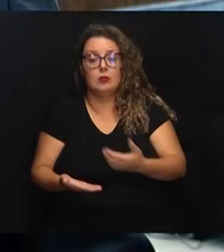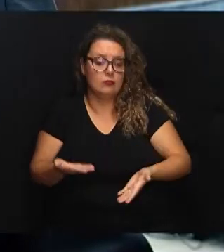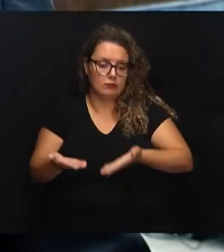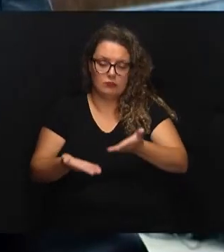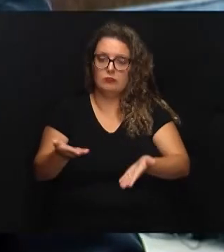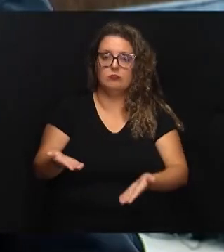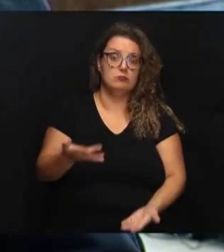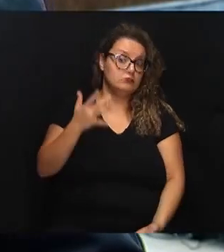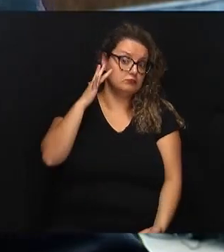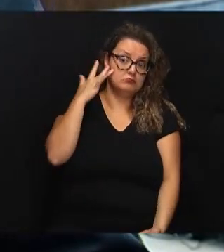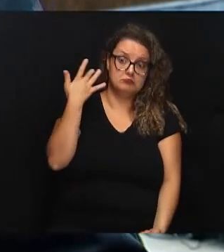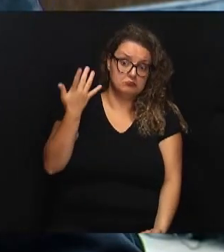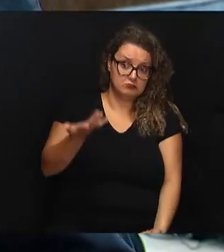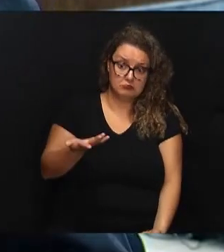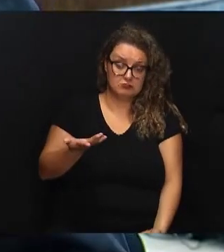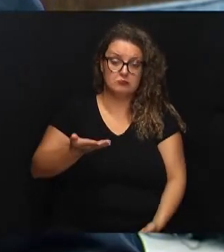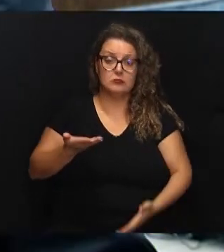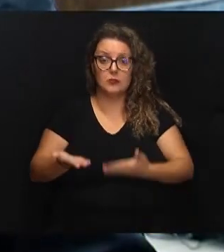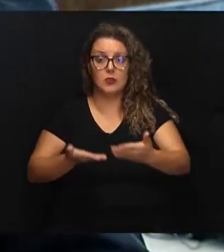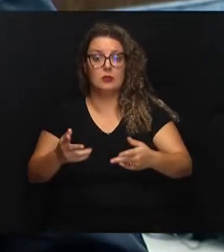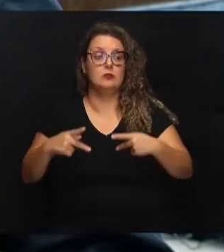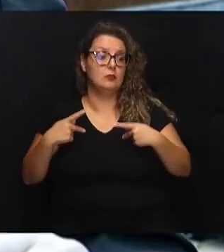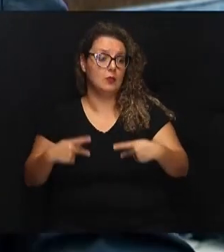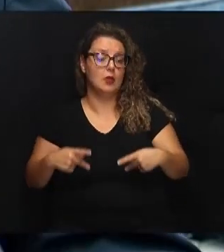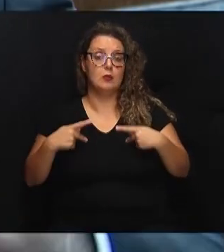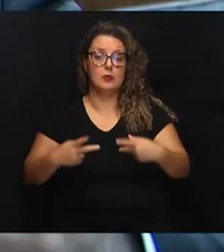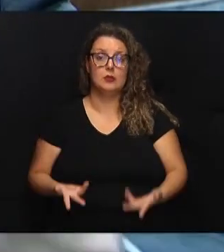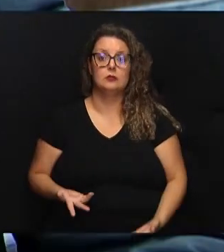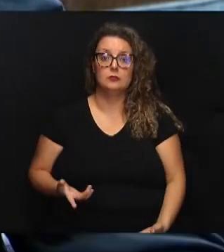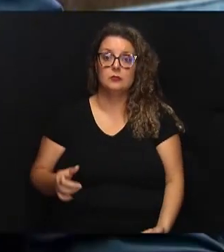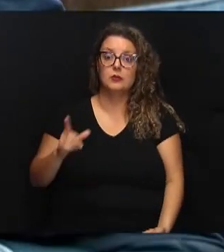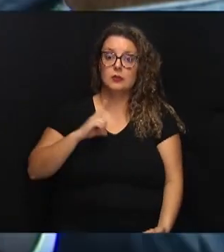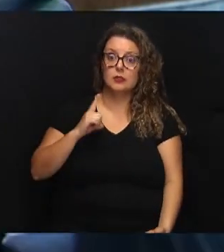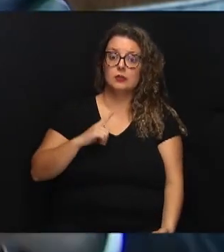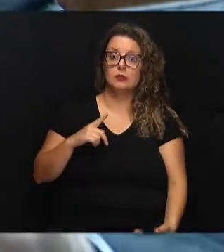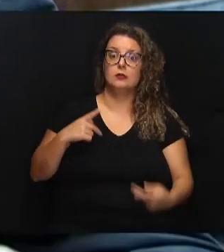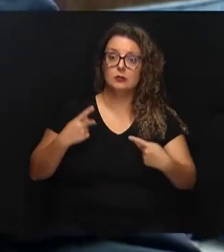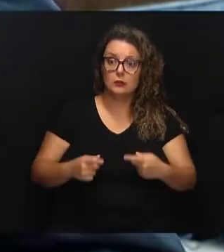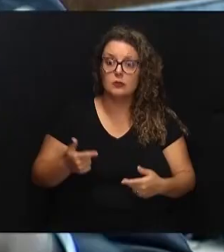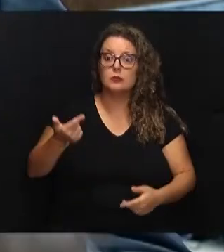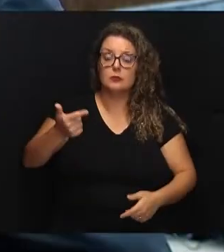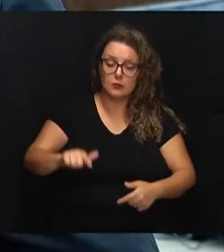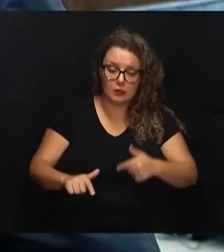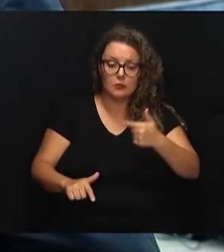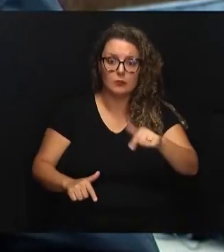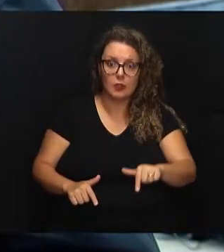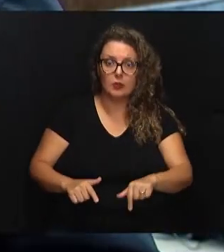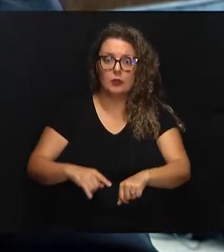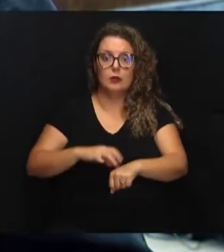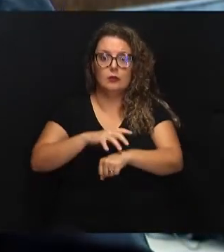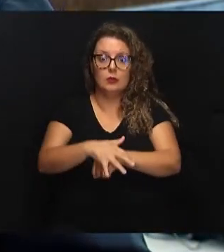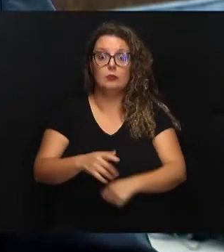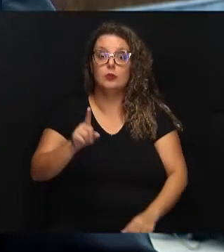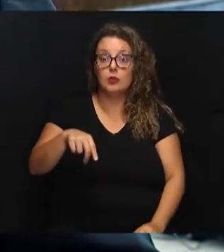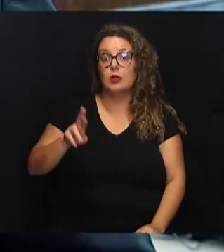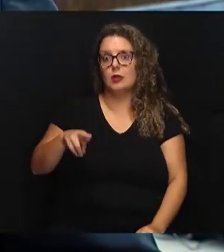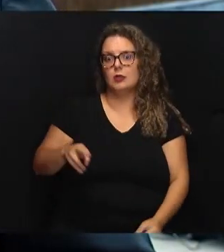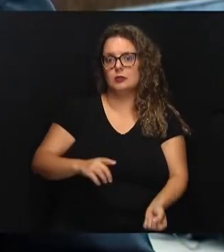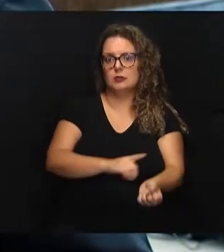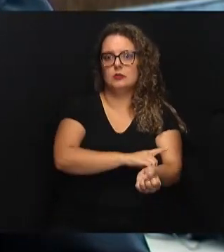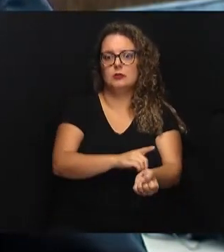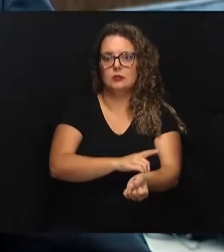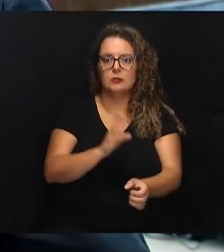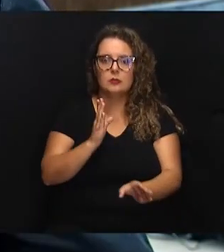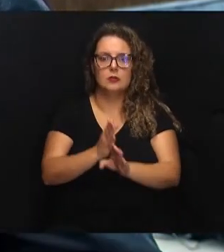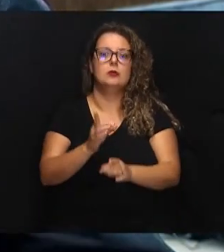ela desconhece, ou seja, ela está tratando uma pneumonia e ela está tendo essas pneumonias de repetição, infecção de urina por conta da diabetes. Então, uma vez descobrindo que